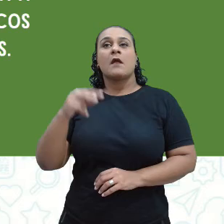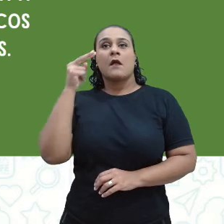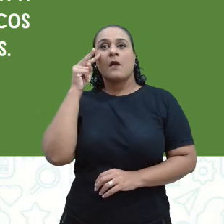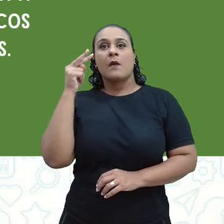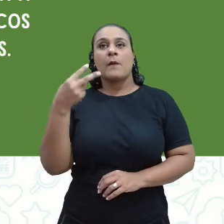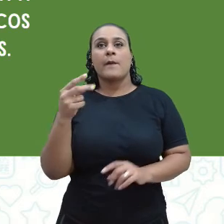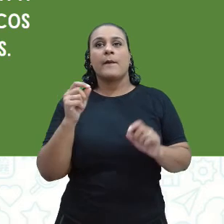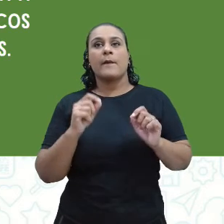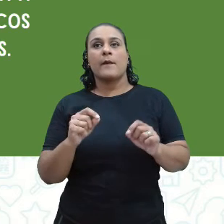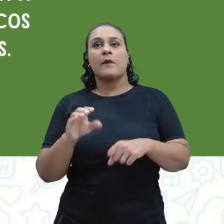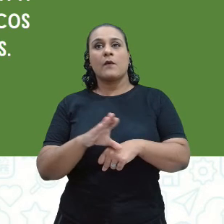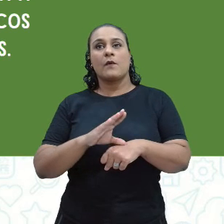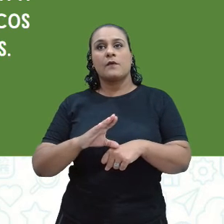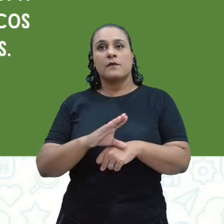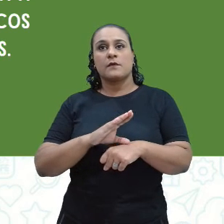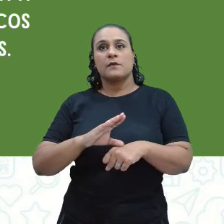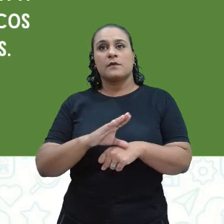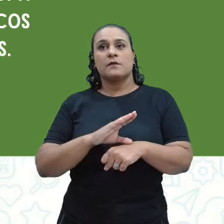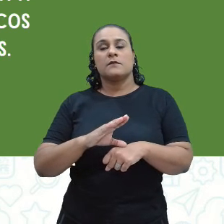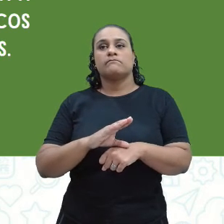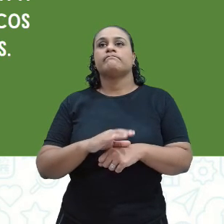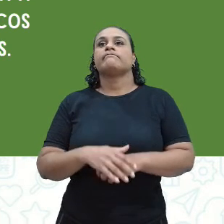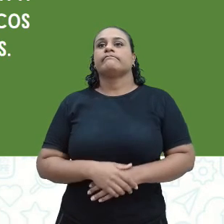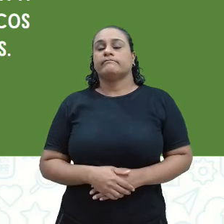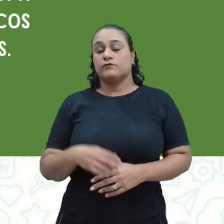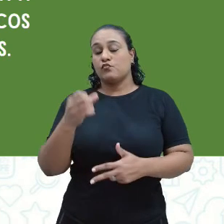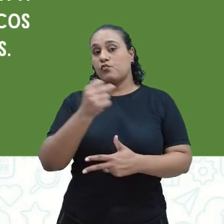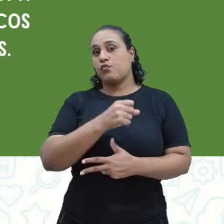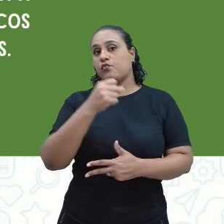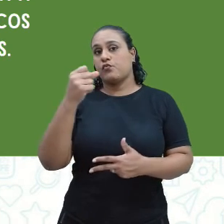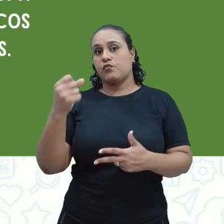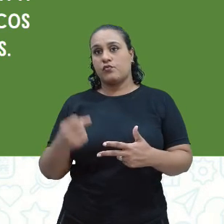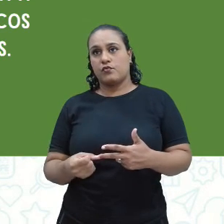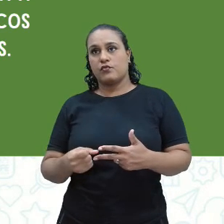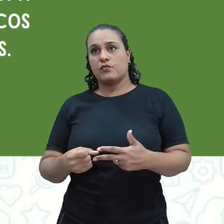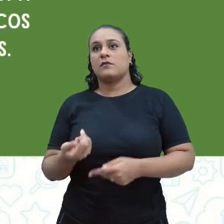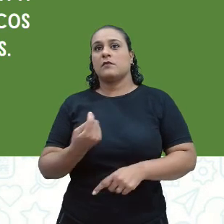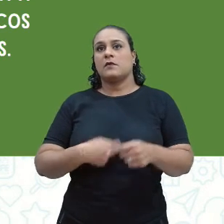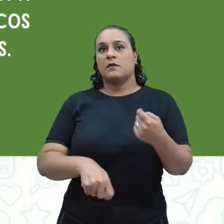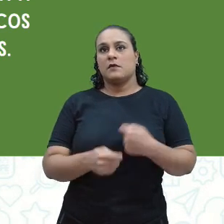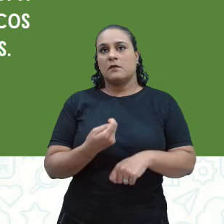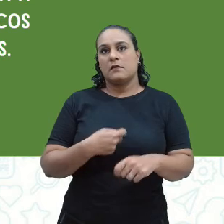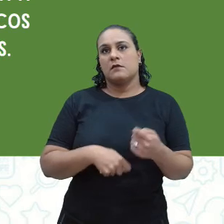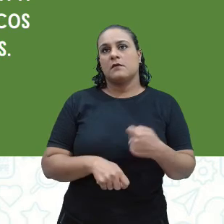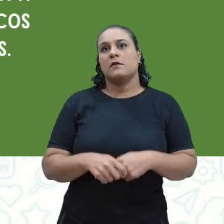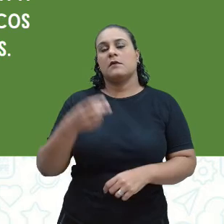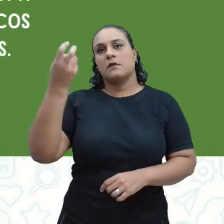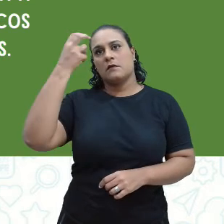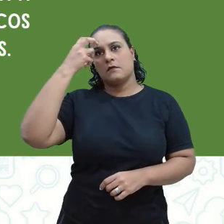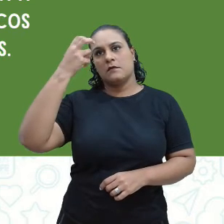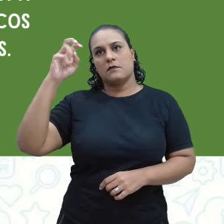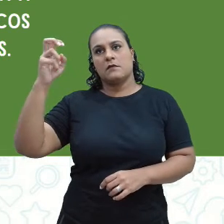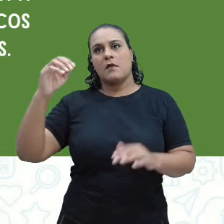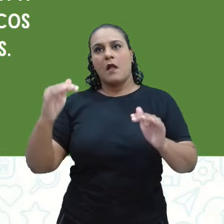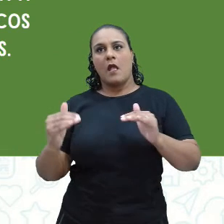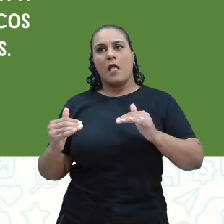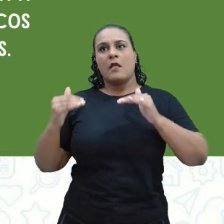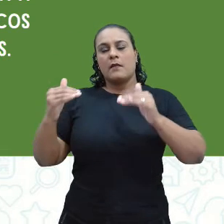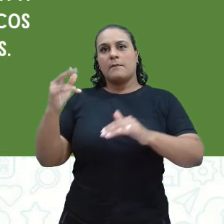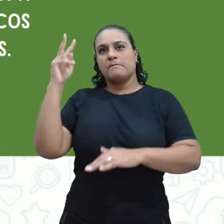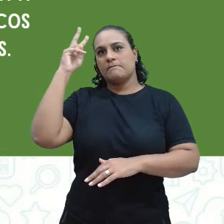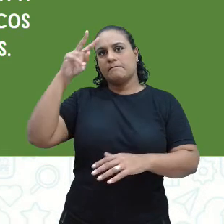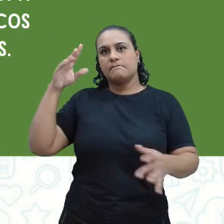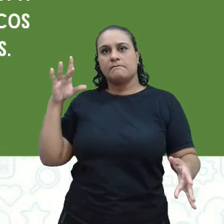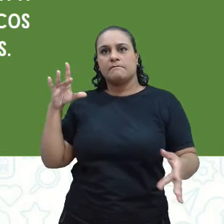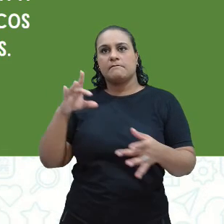que a constituição dos poderes políticos, econômicos e culturais dominantes está